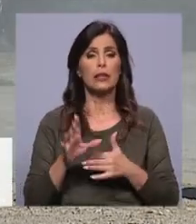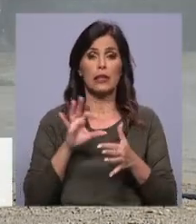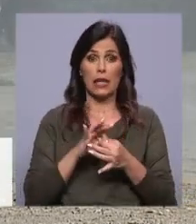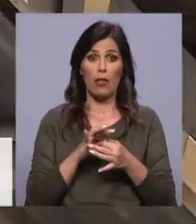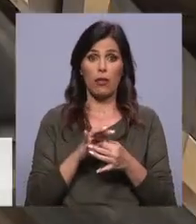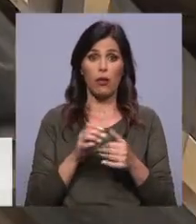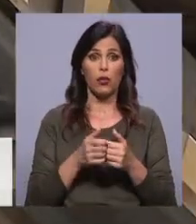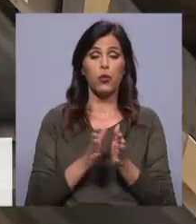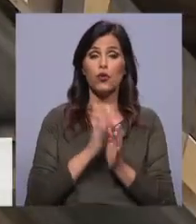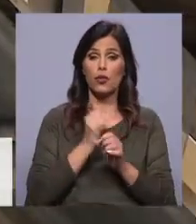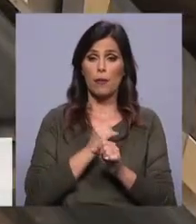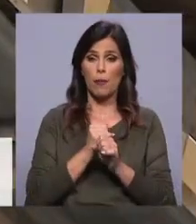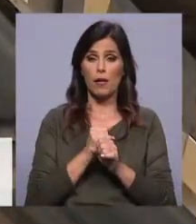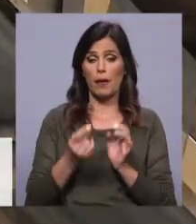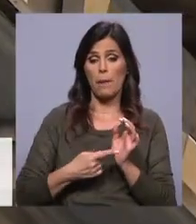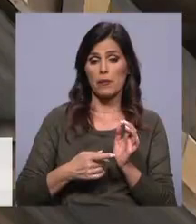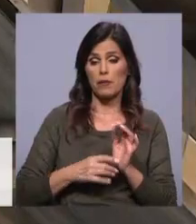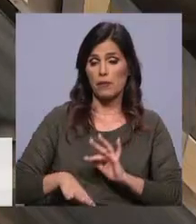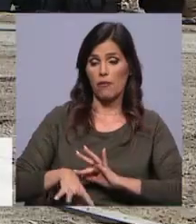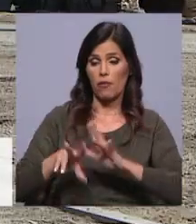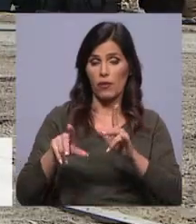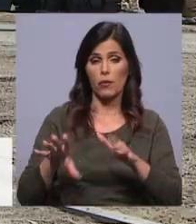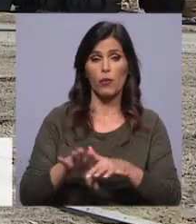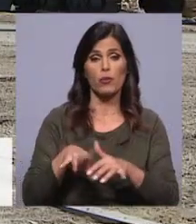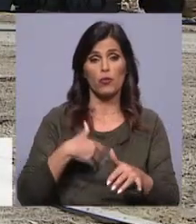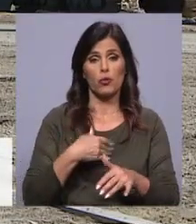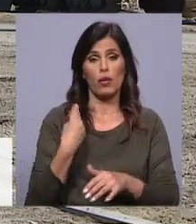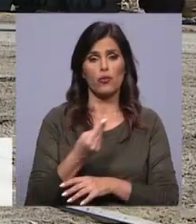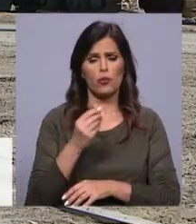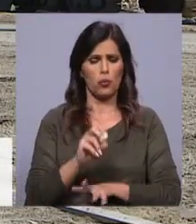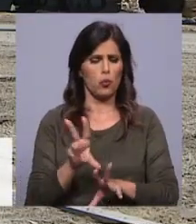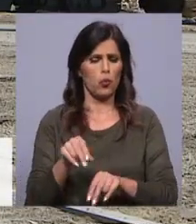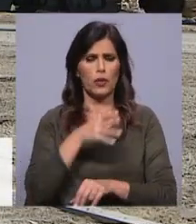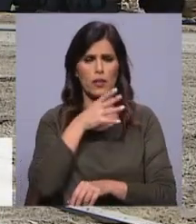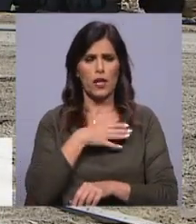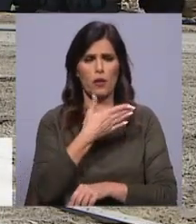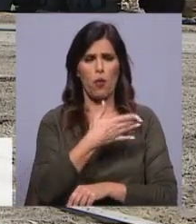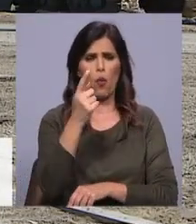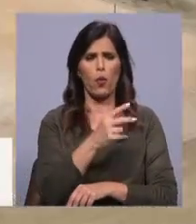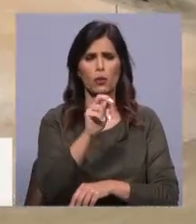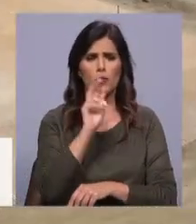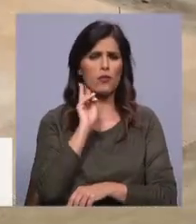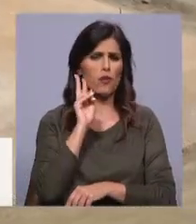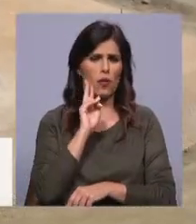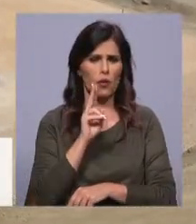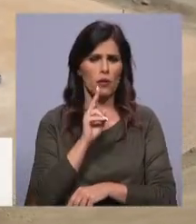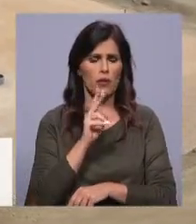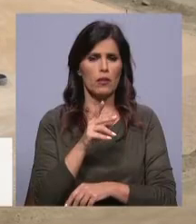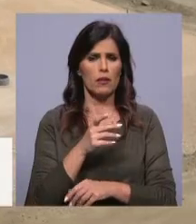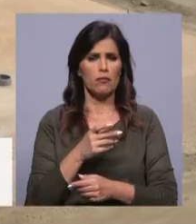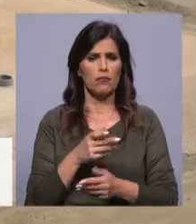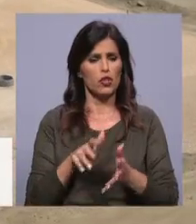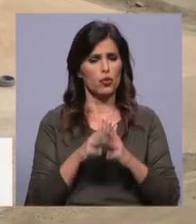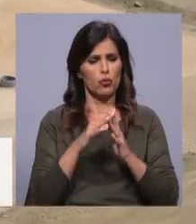todos os trabalhos a fazerem jornadas mundiais Juventude e em nenhum momento onde foi dito que um terço desse valor iria para uma única